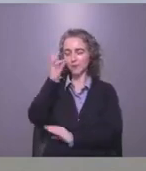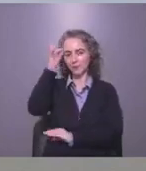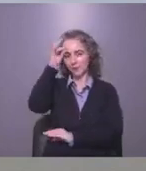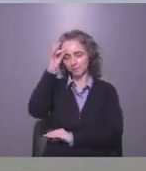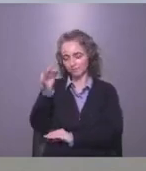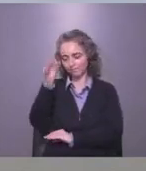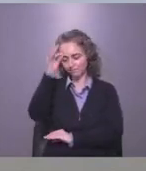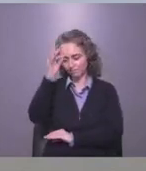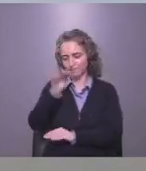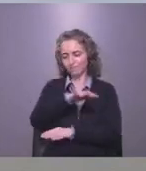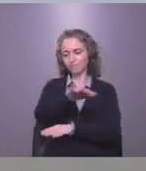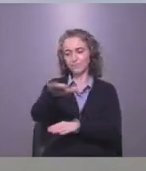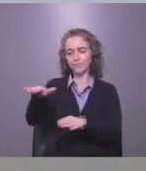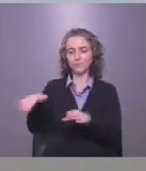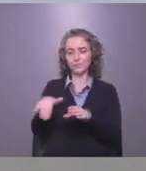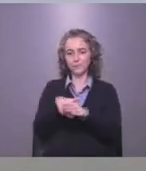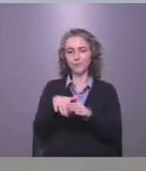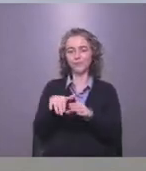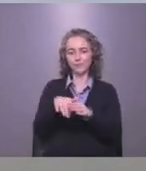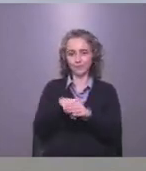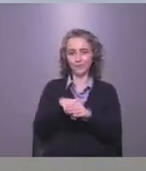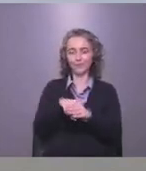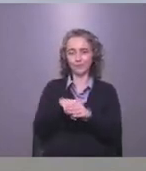santos mistérios.